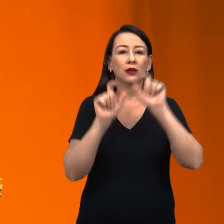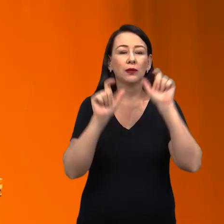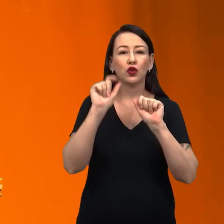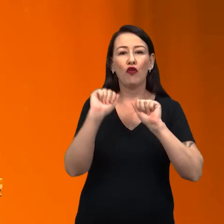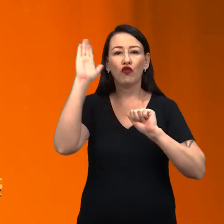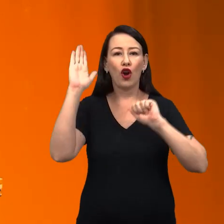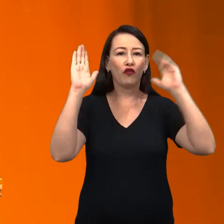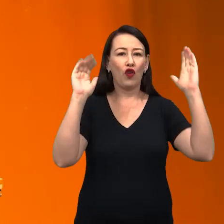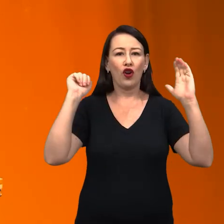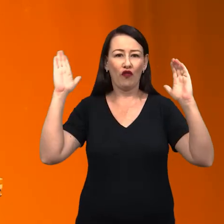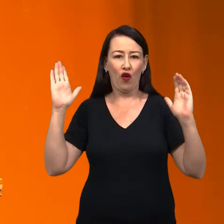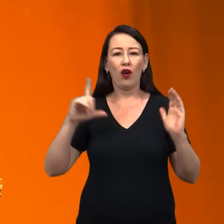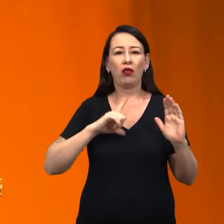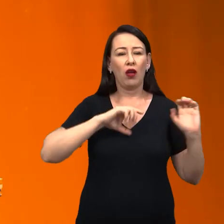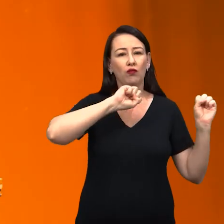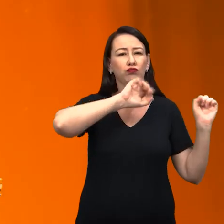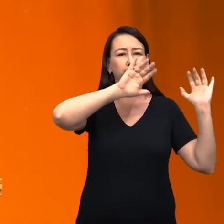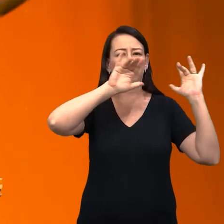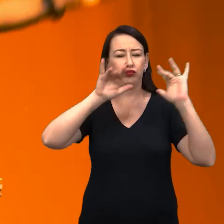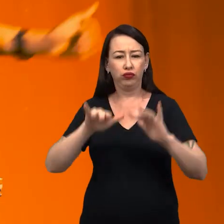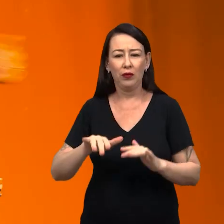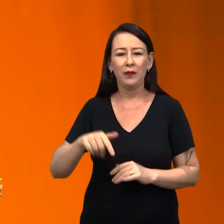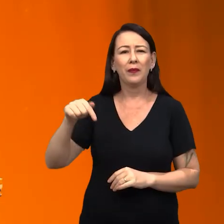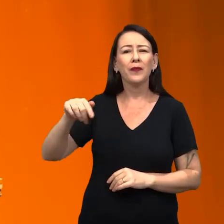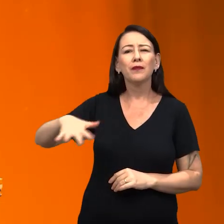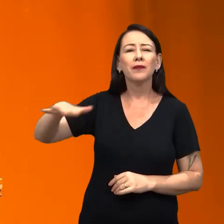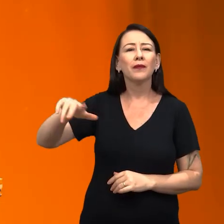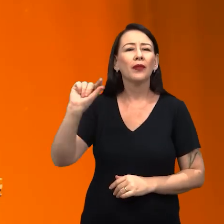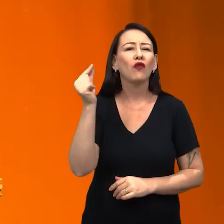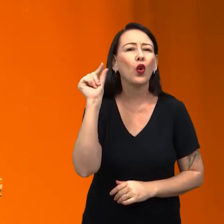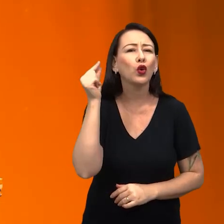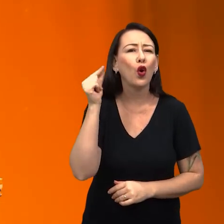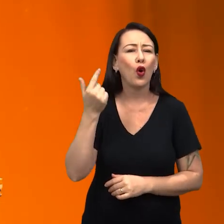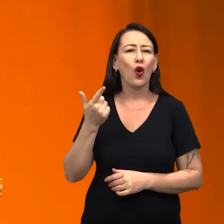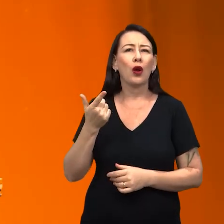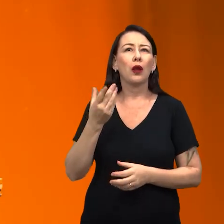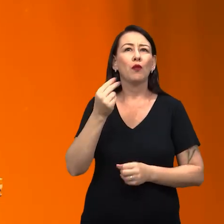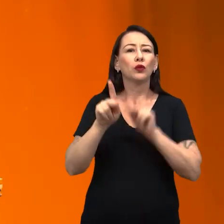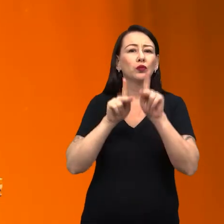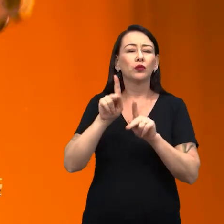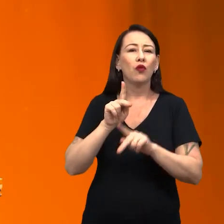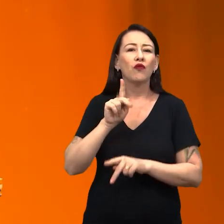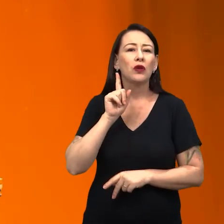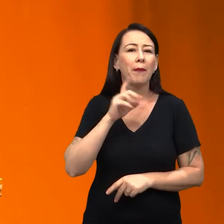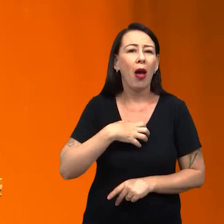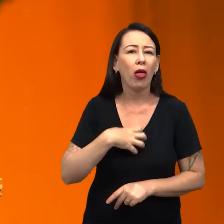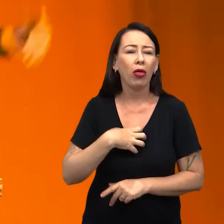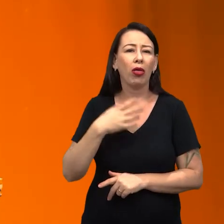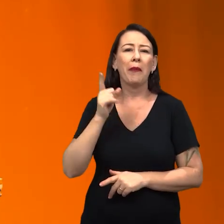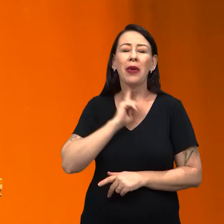do Vale, muita gente dessa região de Teófilo Otoni, muitos baianos, mineiros,